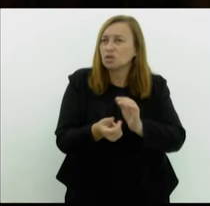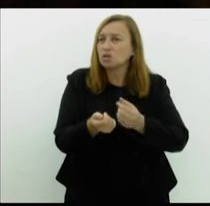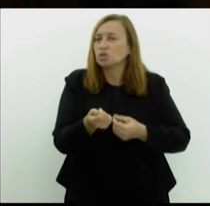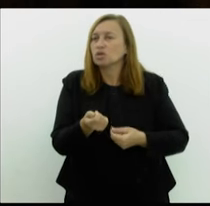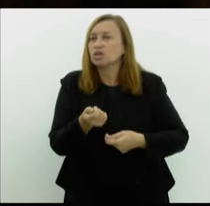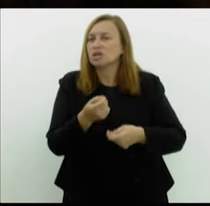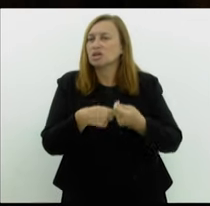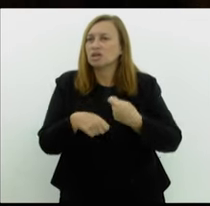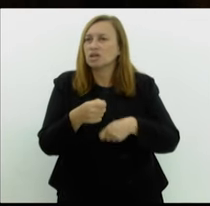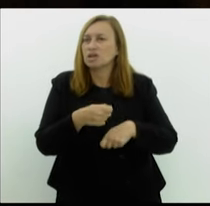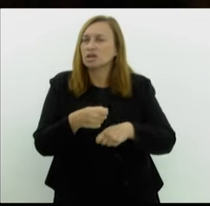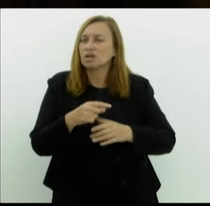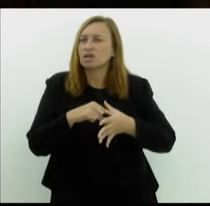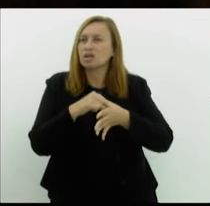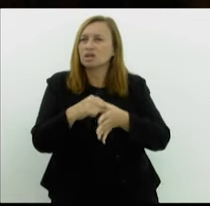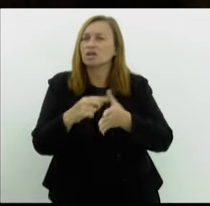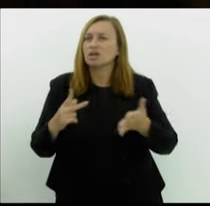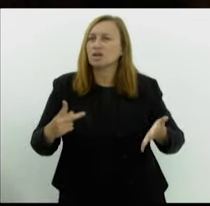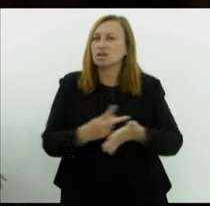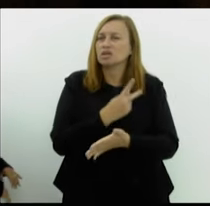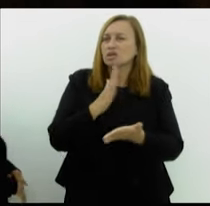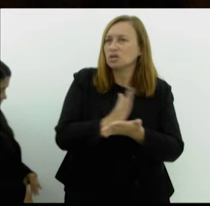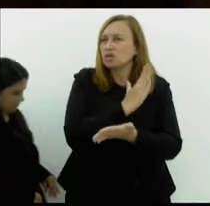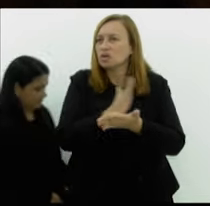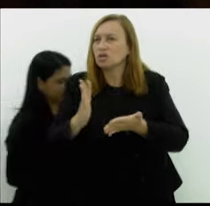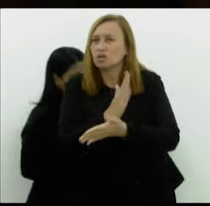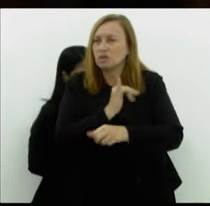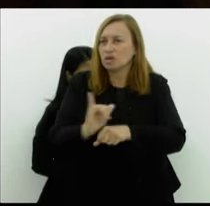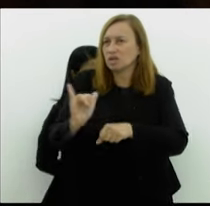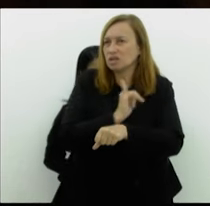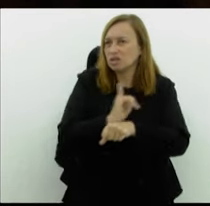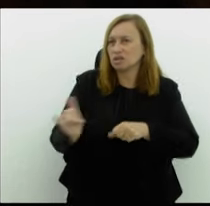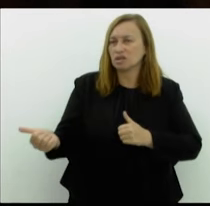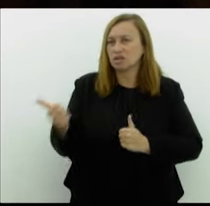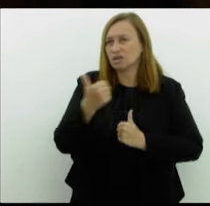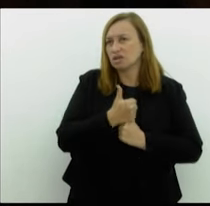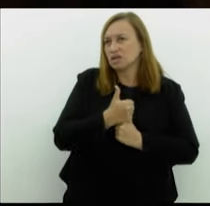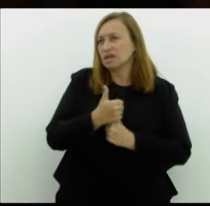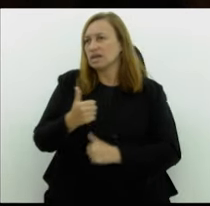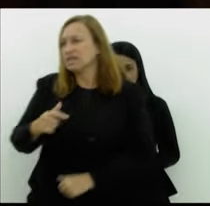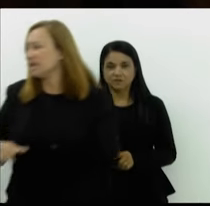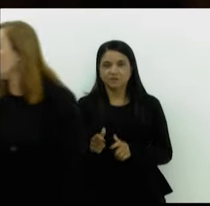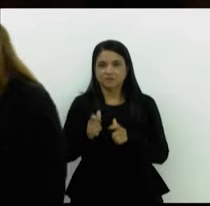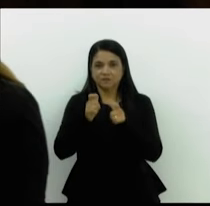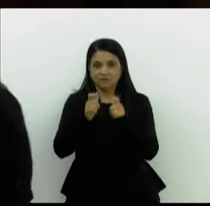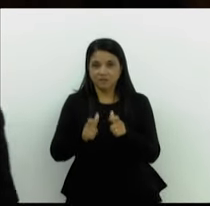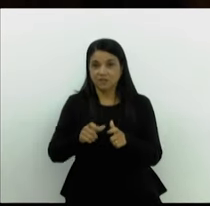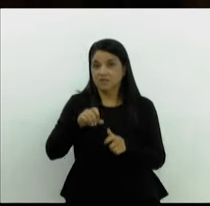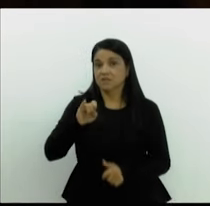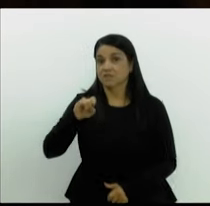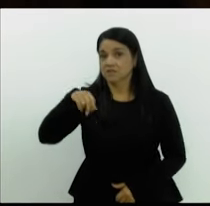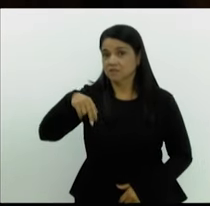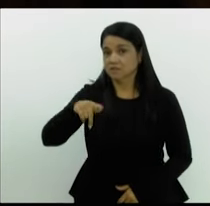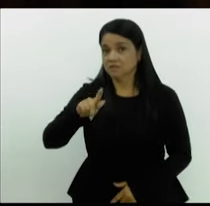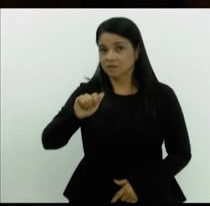liderança e que ocorrem em locais estratégicos, como foi o caso de Singapura. As